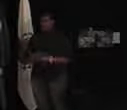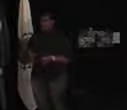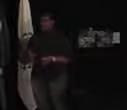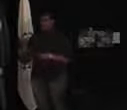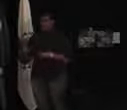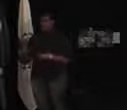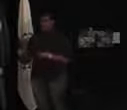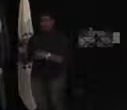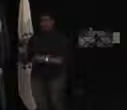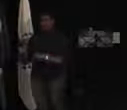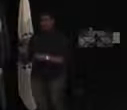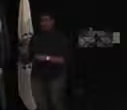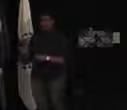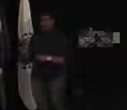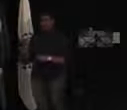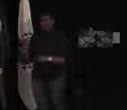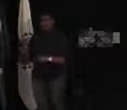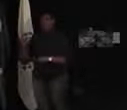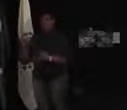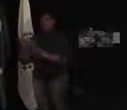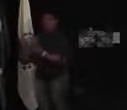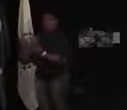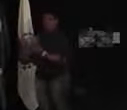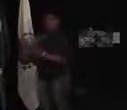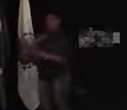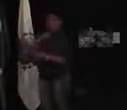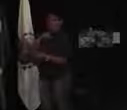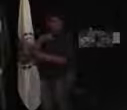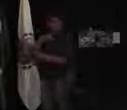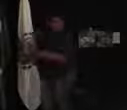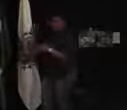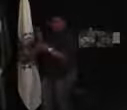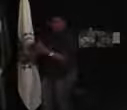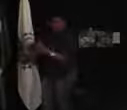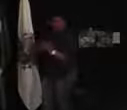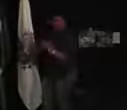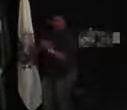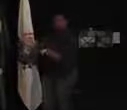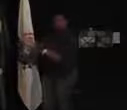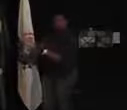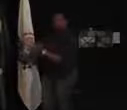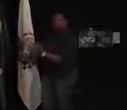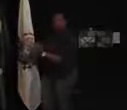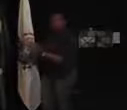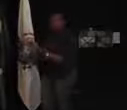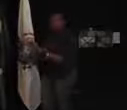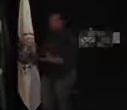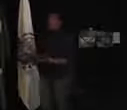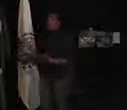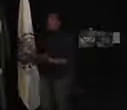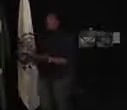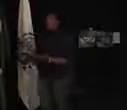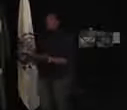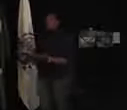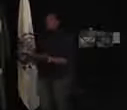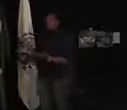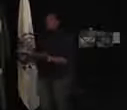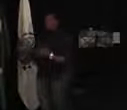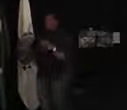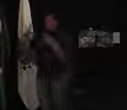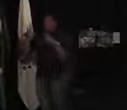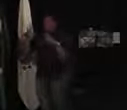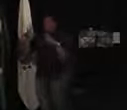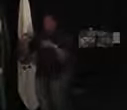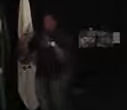verifico quais são as falhas que existem na sala, né, na turma, com relação àquele conteúdo, e